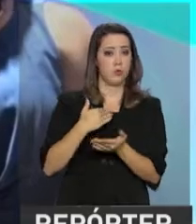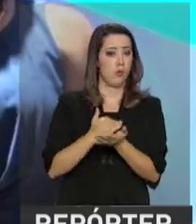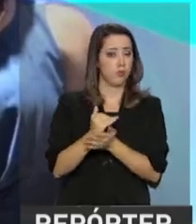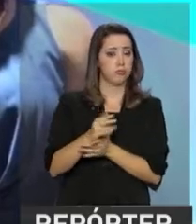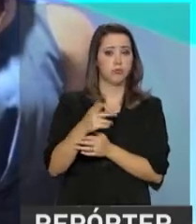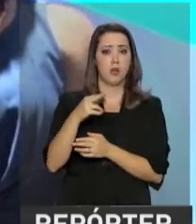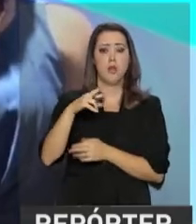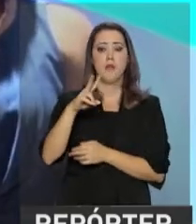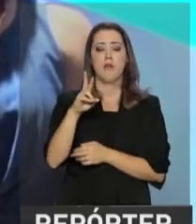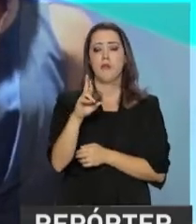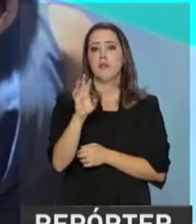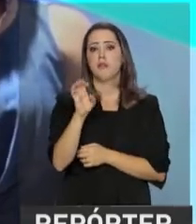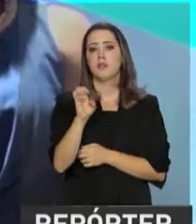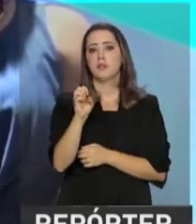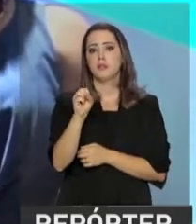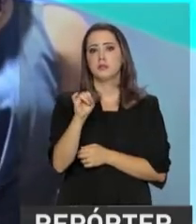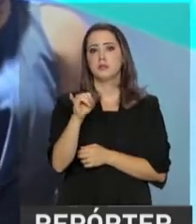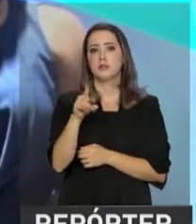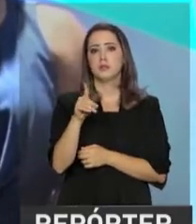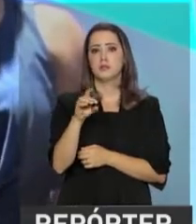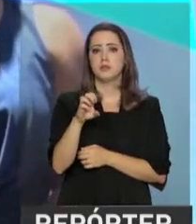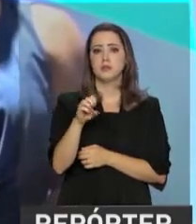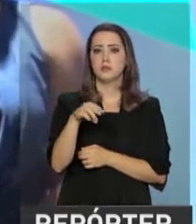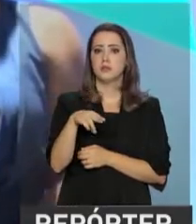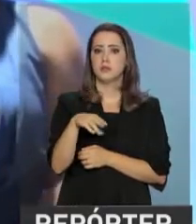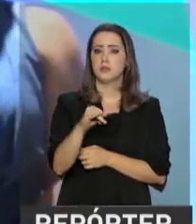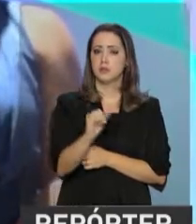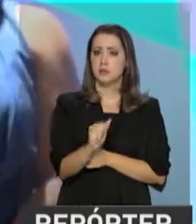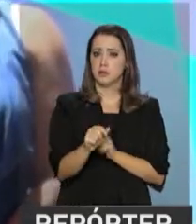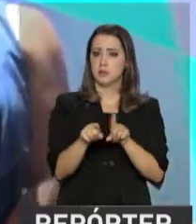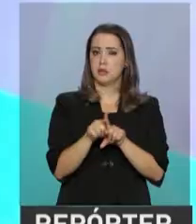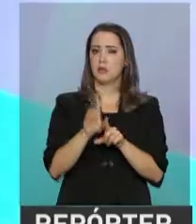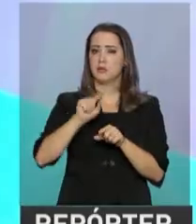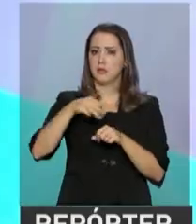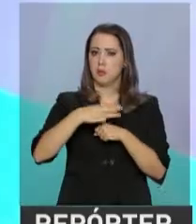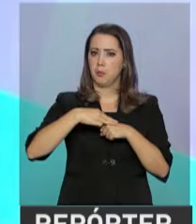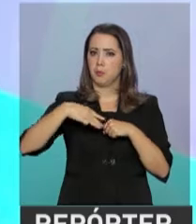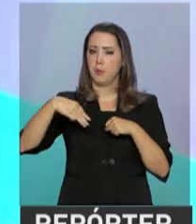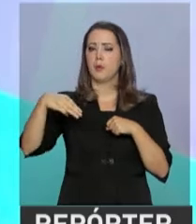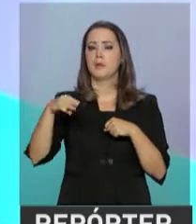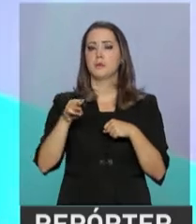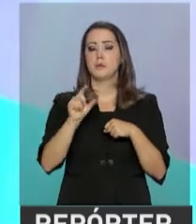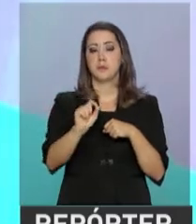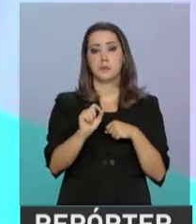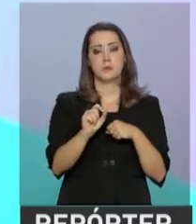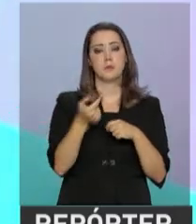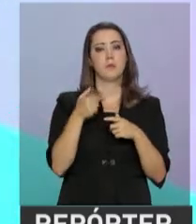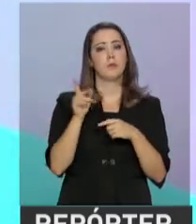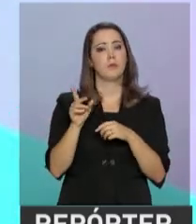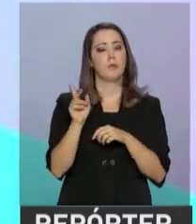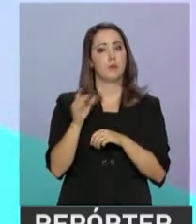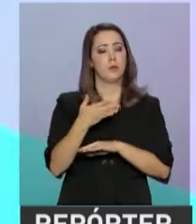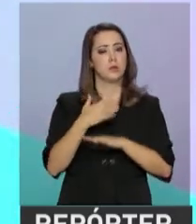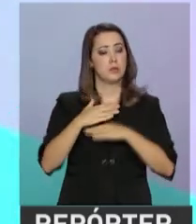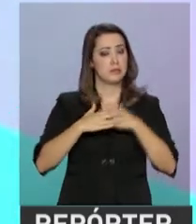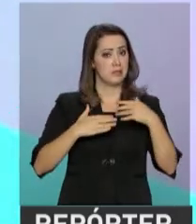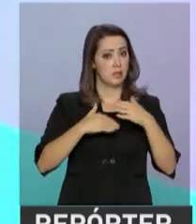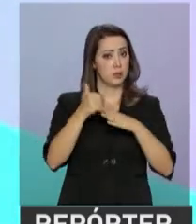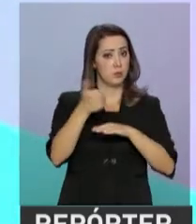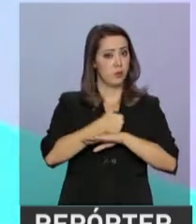residência pedagógica a os mestrados profissionais nós vamos oferecer vários mestrados